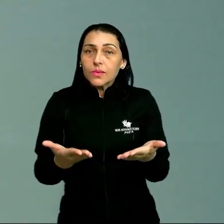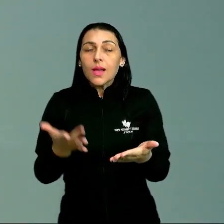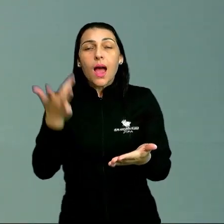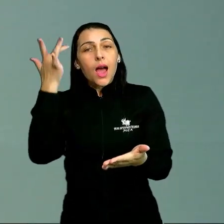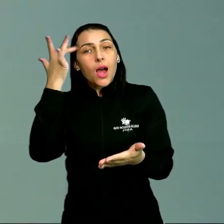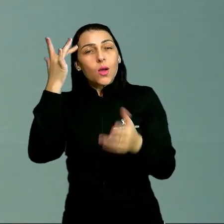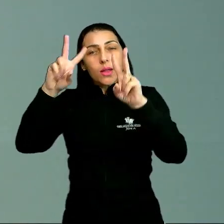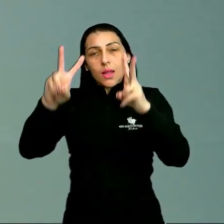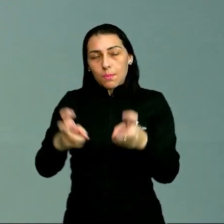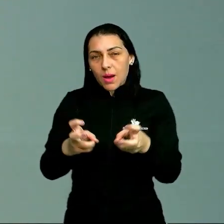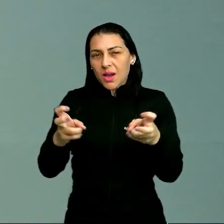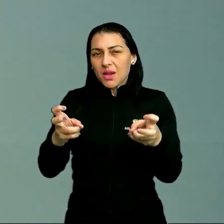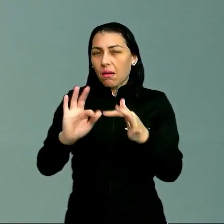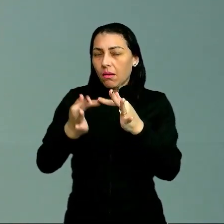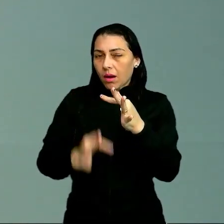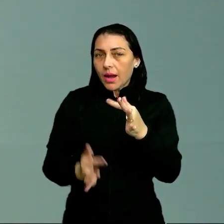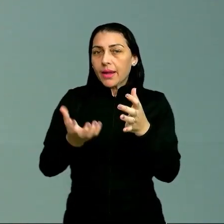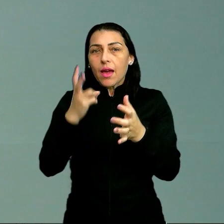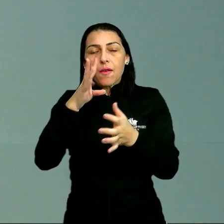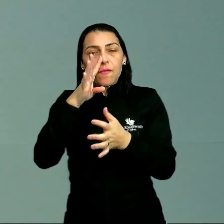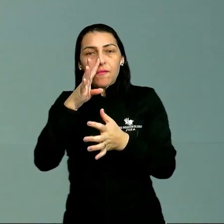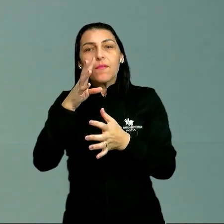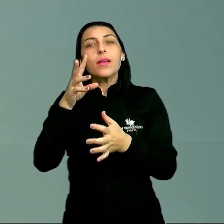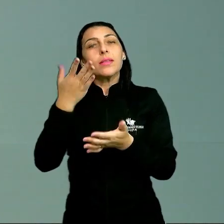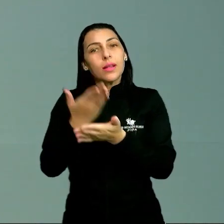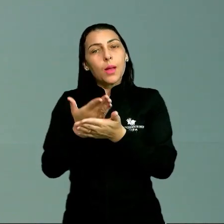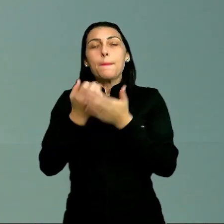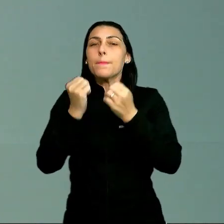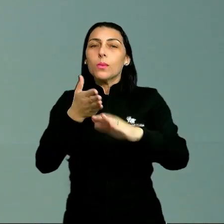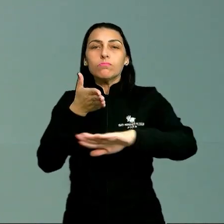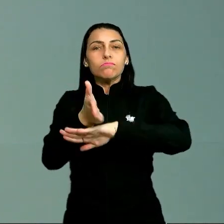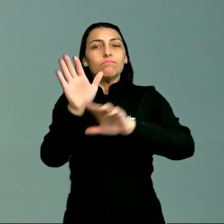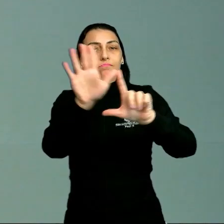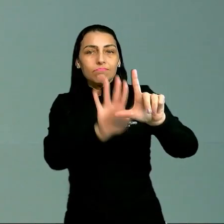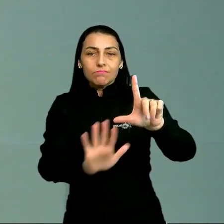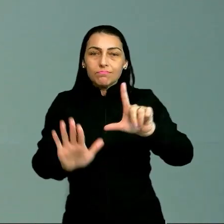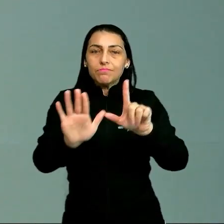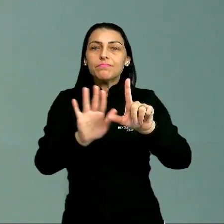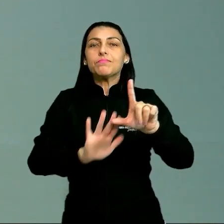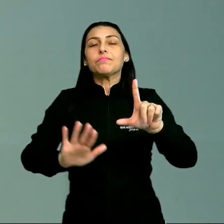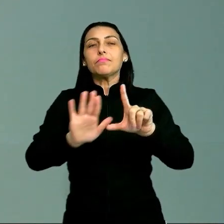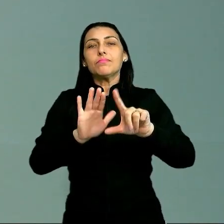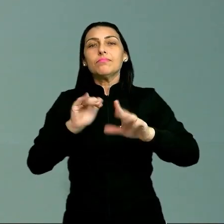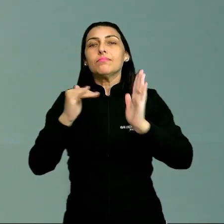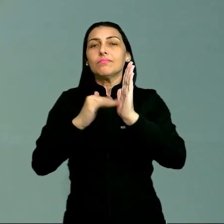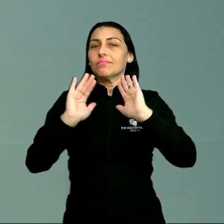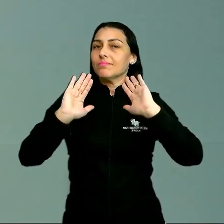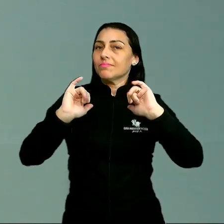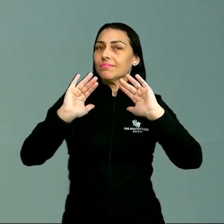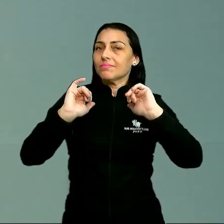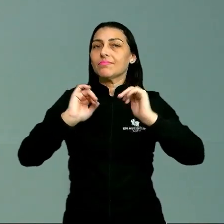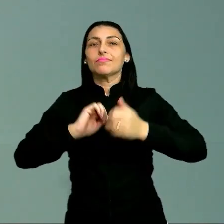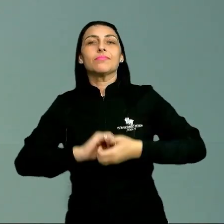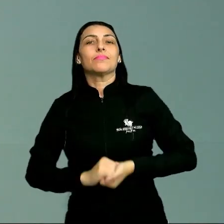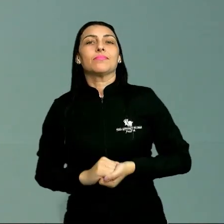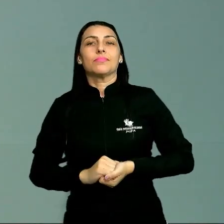Achou a temática complexa? Quer rever essa aula? Você pode acessar as nossas plataformas. Até a próxima!